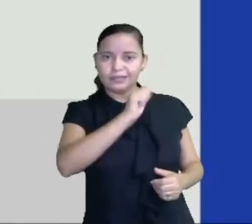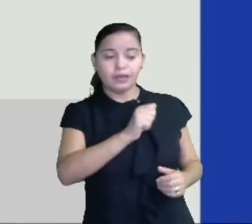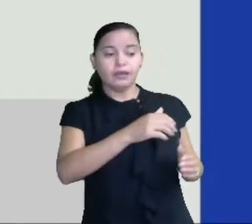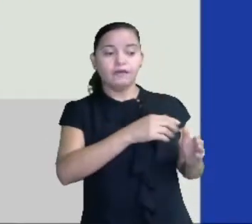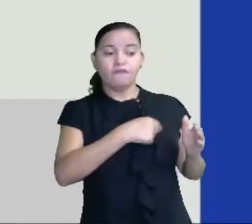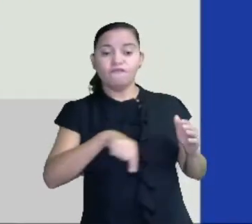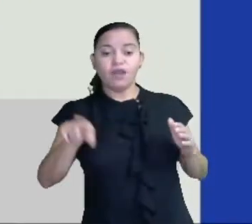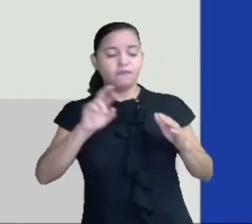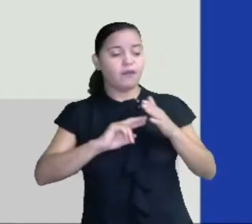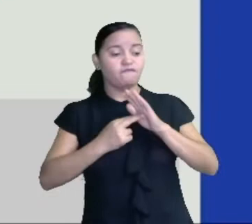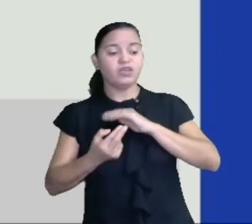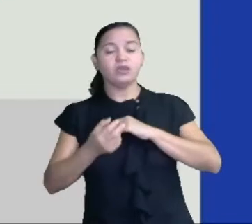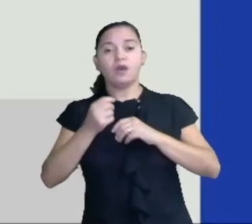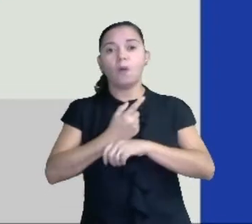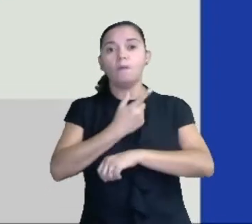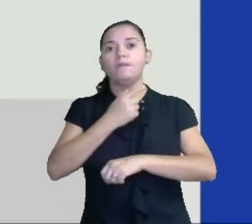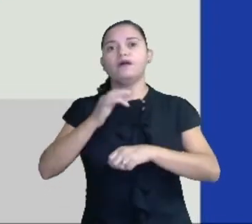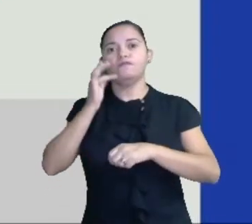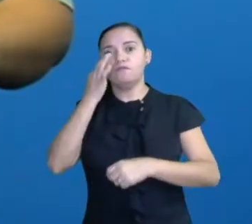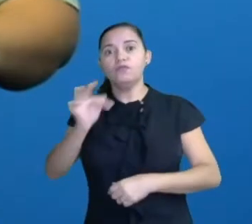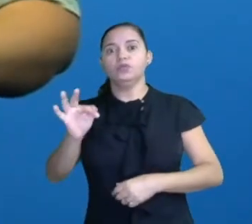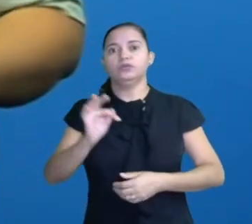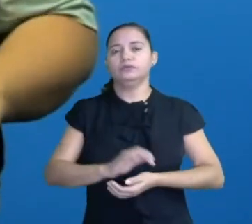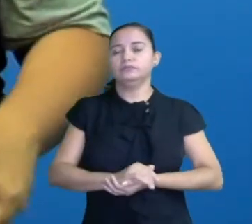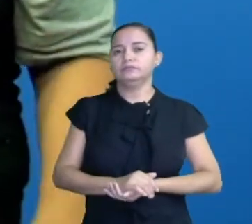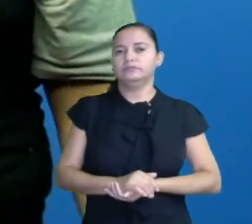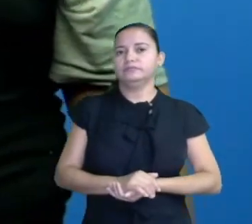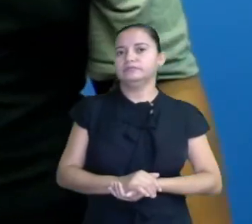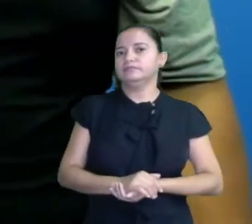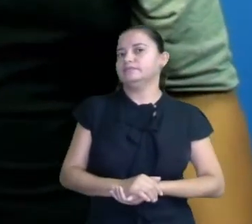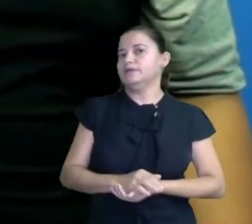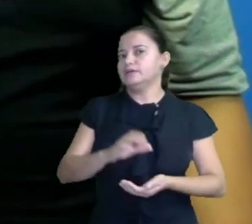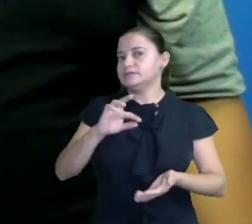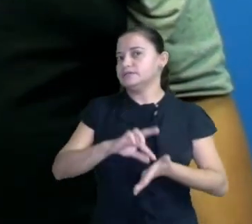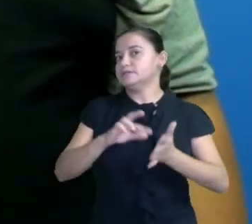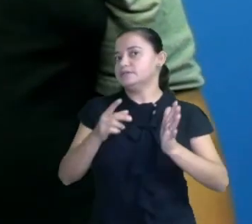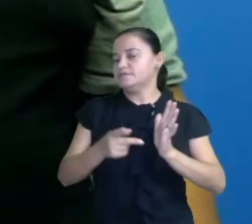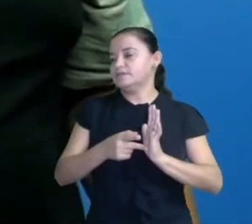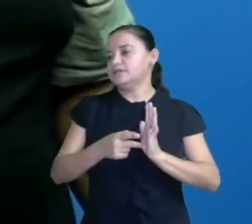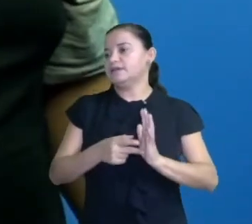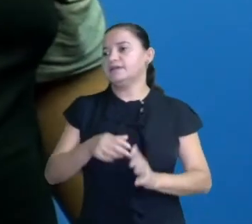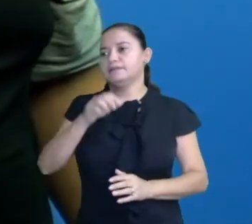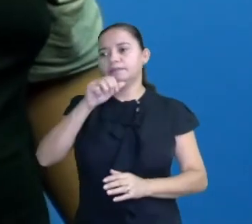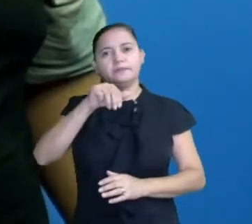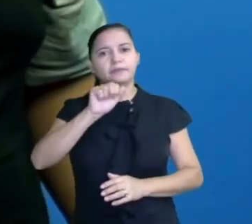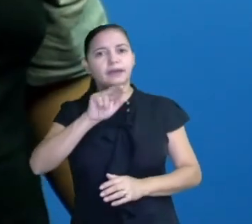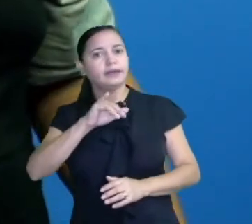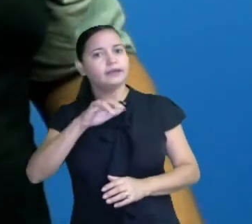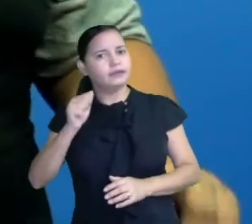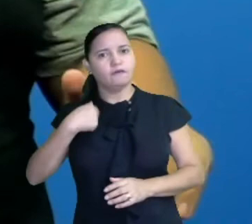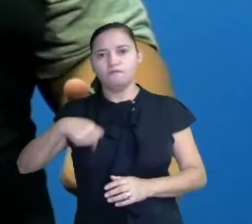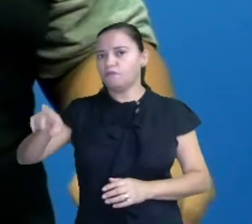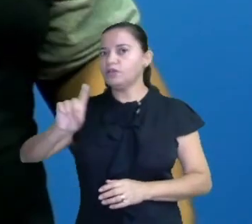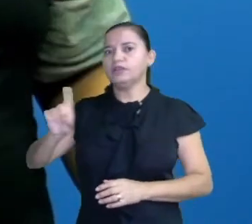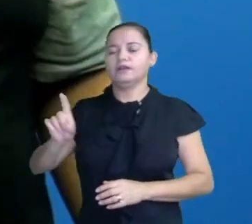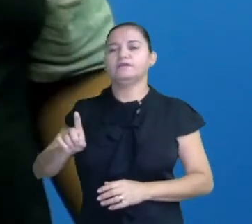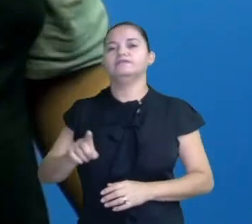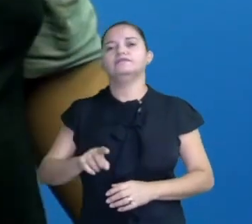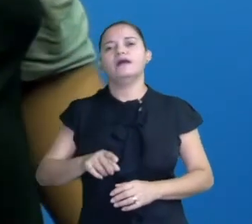implícito também que ela não foi à feira, né? Então, numa mesma frase, pode ter os dois tipos,